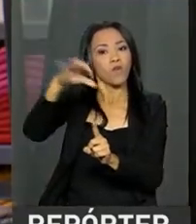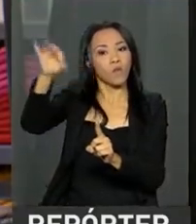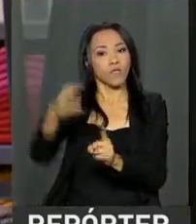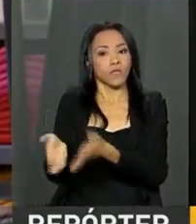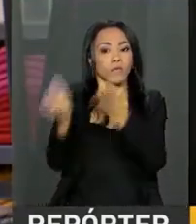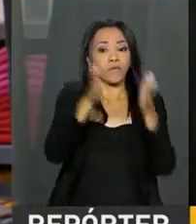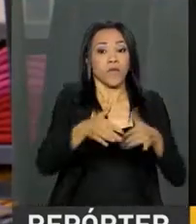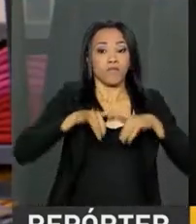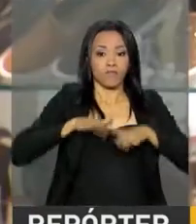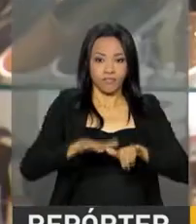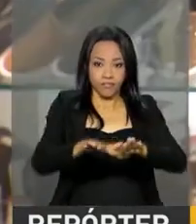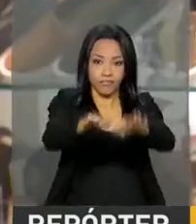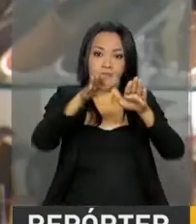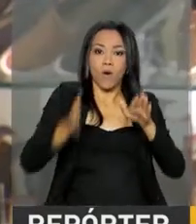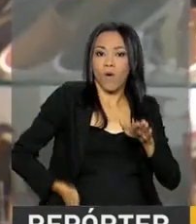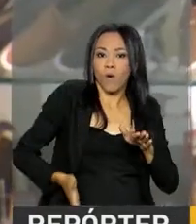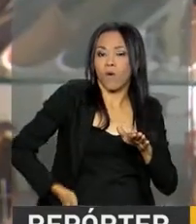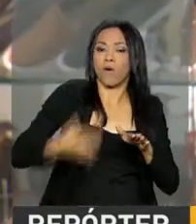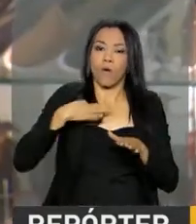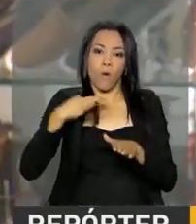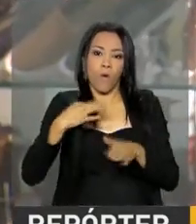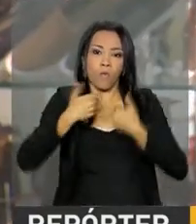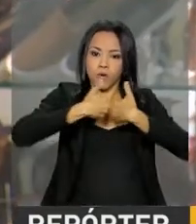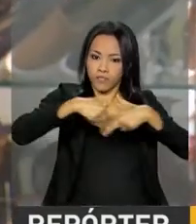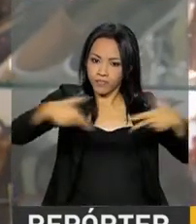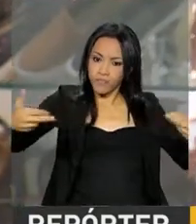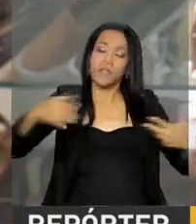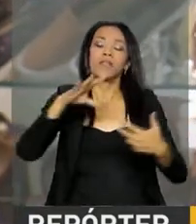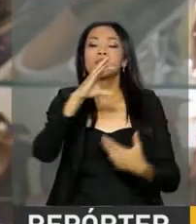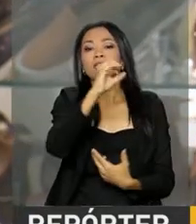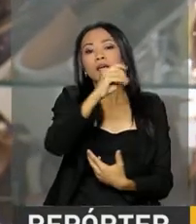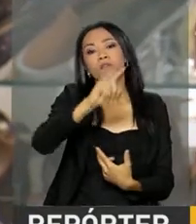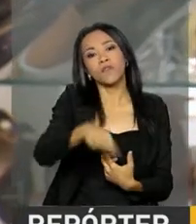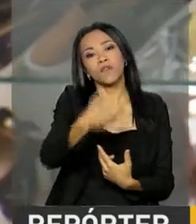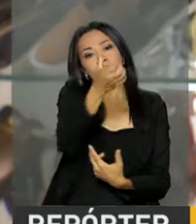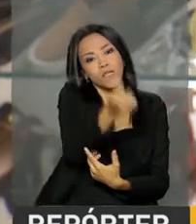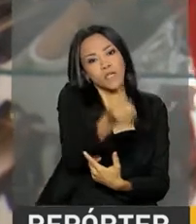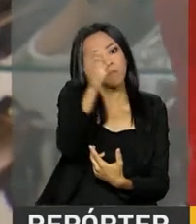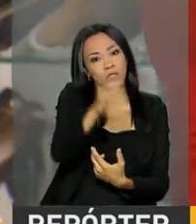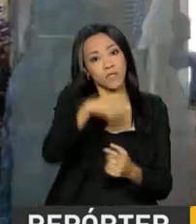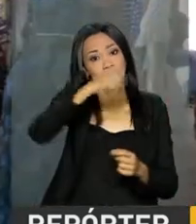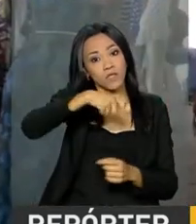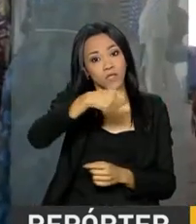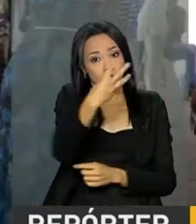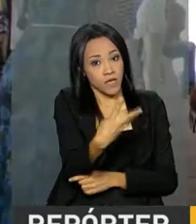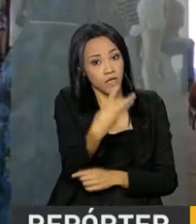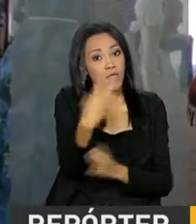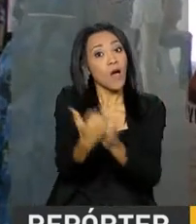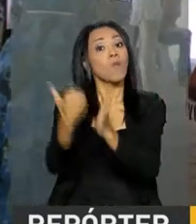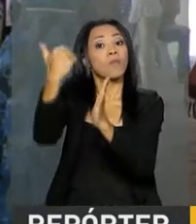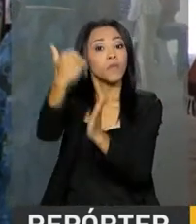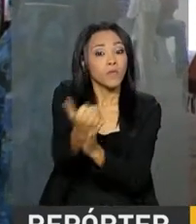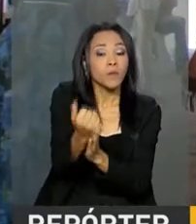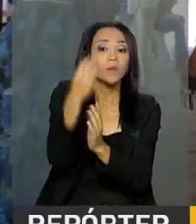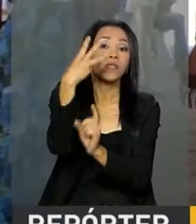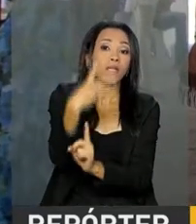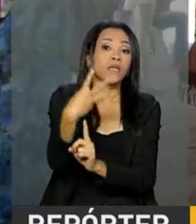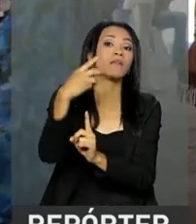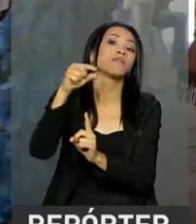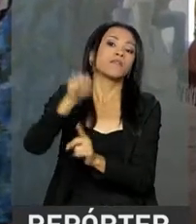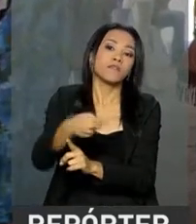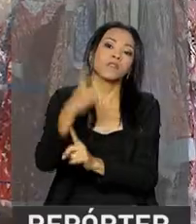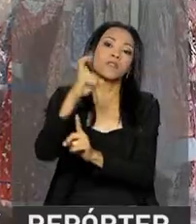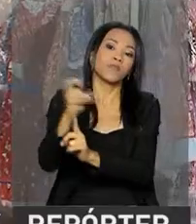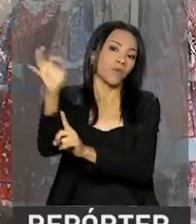tecidos vestuários e calçados que haviam encolhido 0,6 por cento no terceiro mês do ano tiveram crescimento de 3 6 por cento